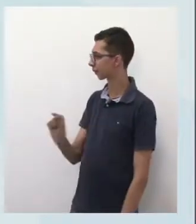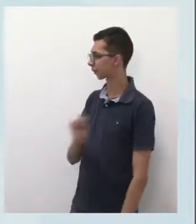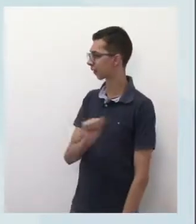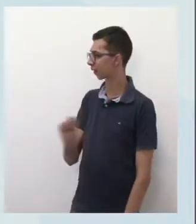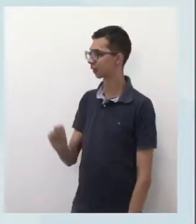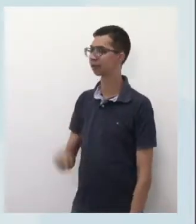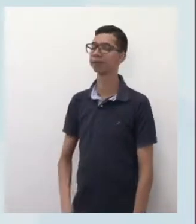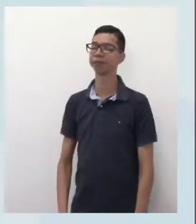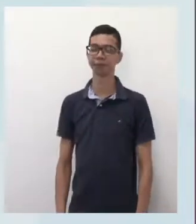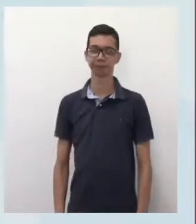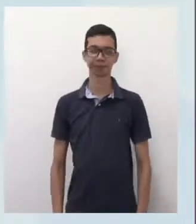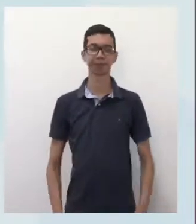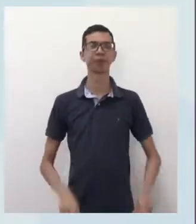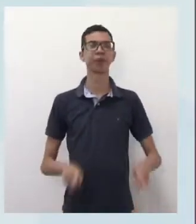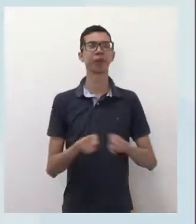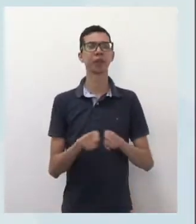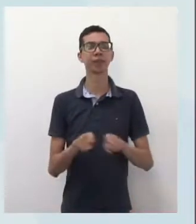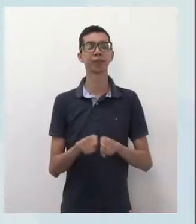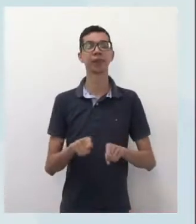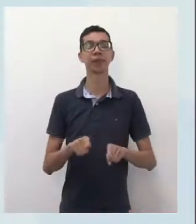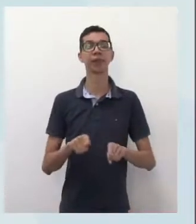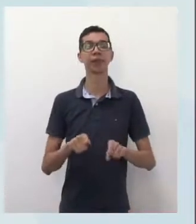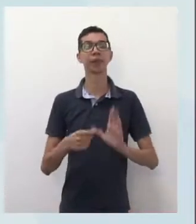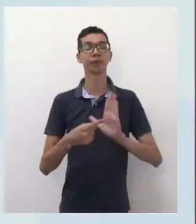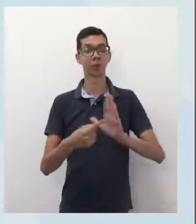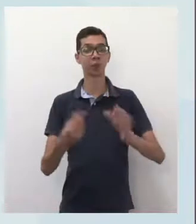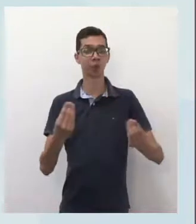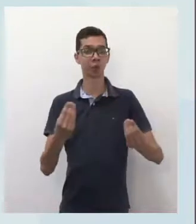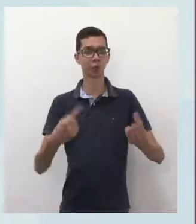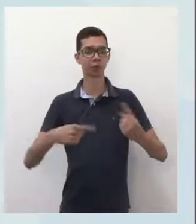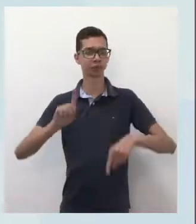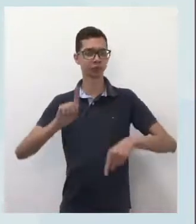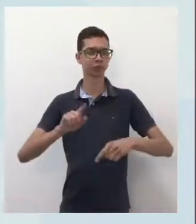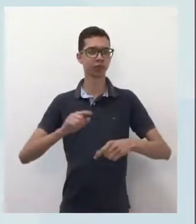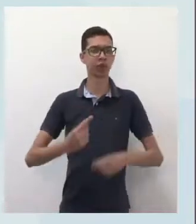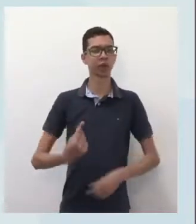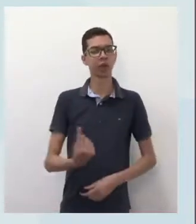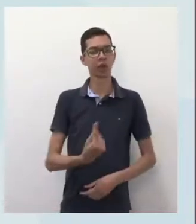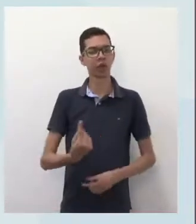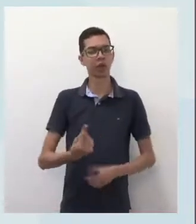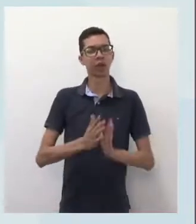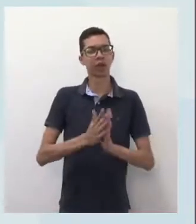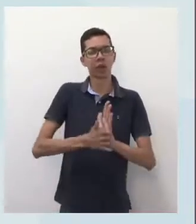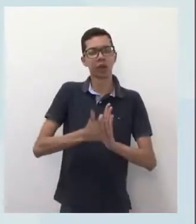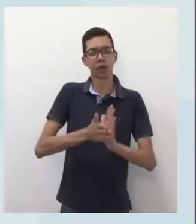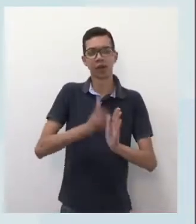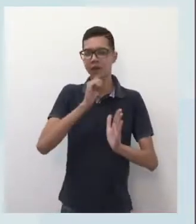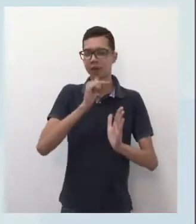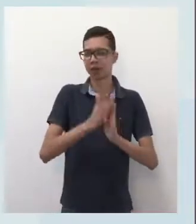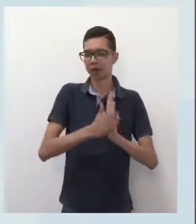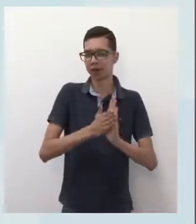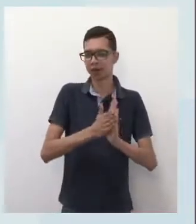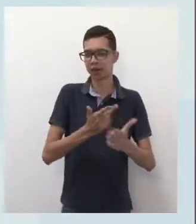Ó, aqui também há uma eficiência de lavagem aqui com alguns dados. Veja só, A eficiência da água